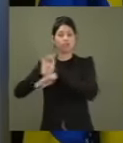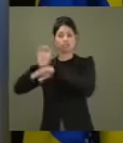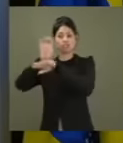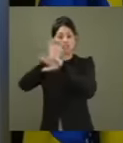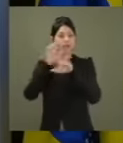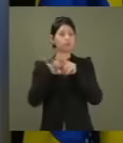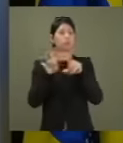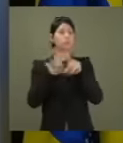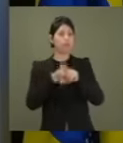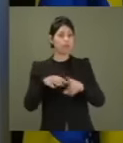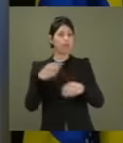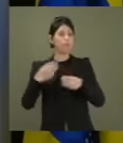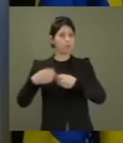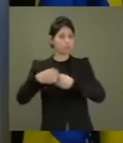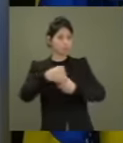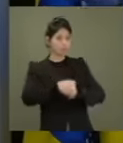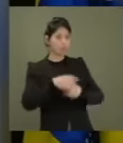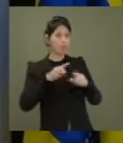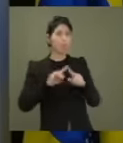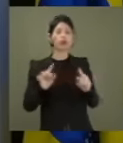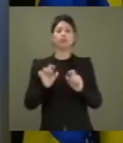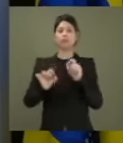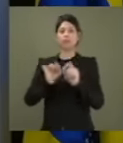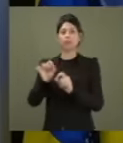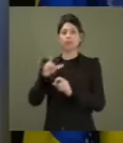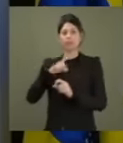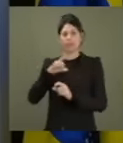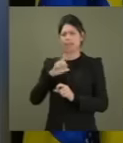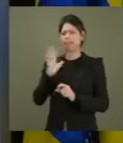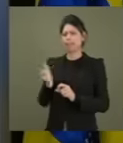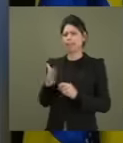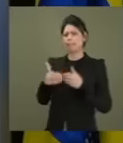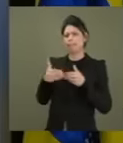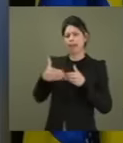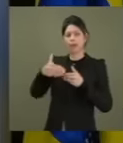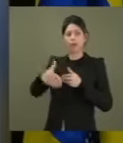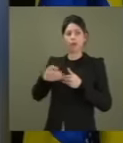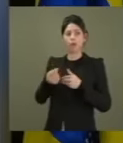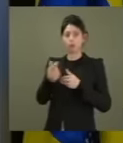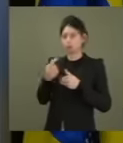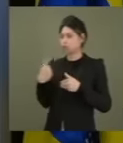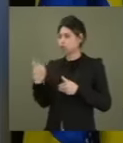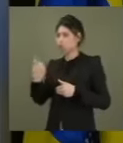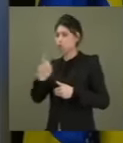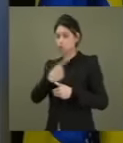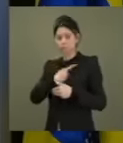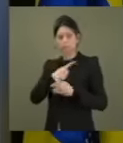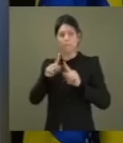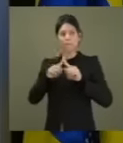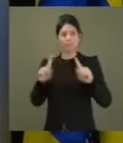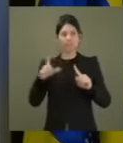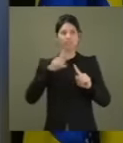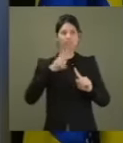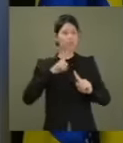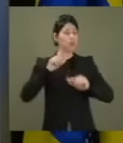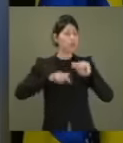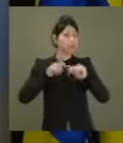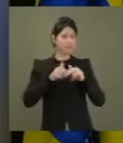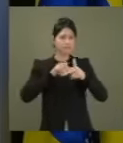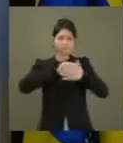é condição aqui, ponto pacífico entre todos nós. Mas sobraram